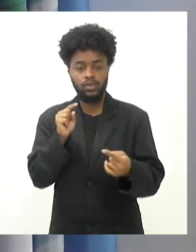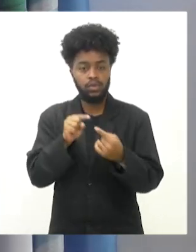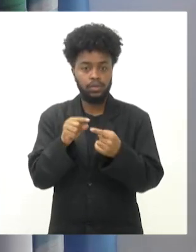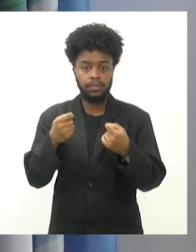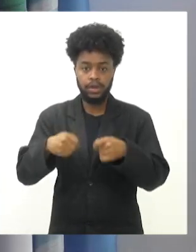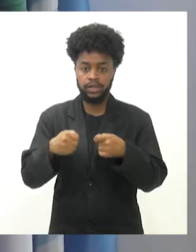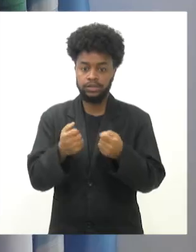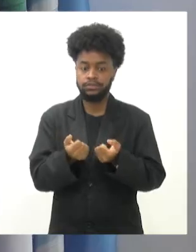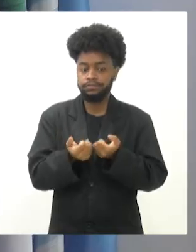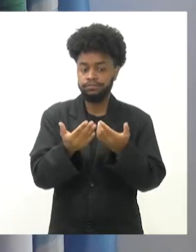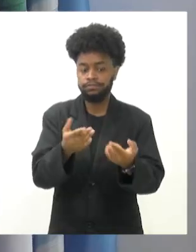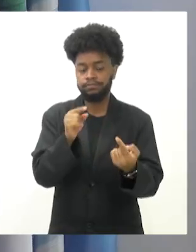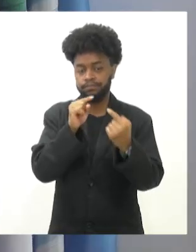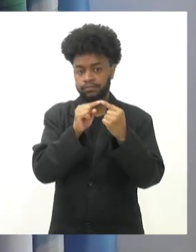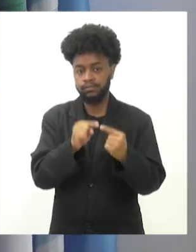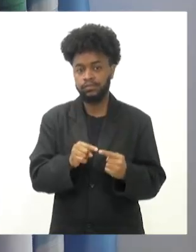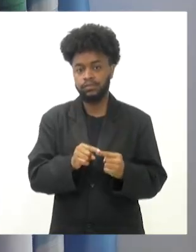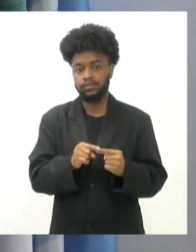para fazerem jus